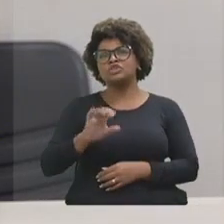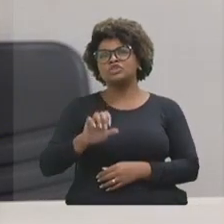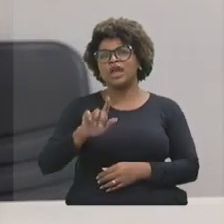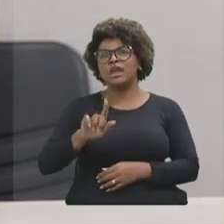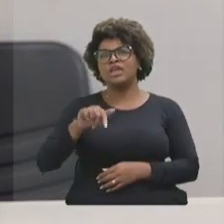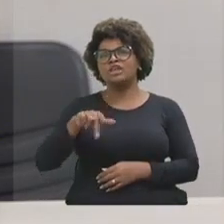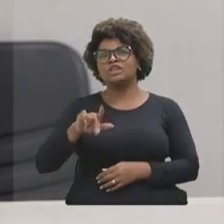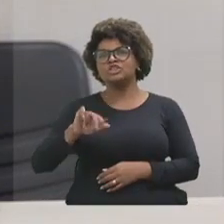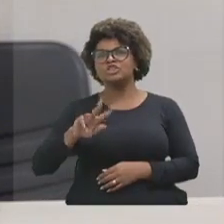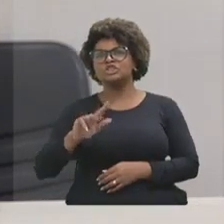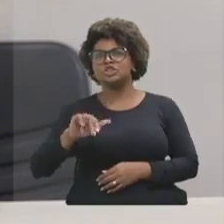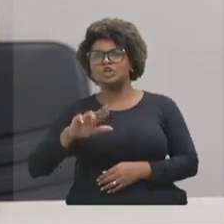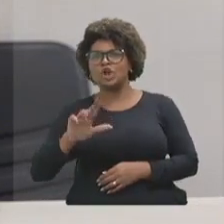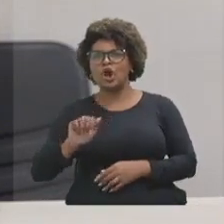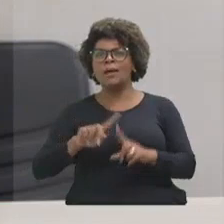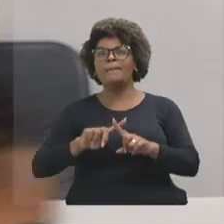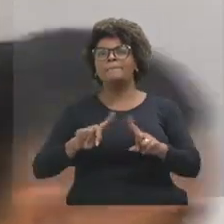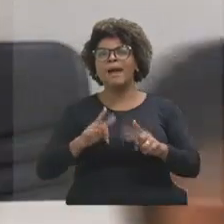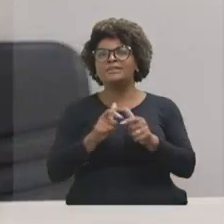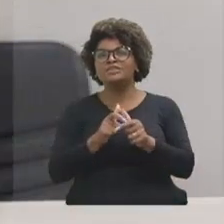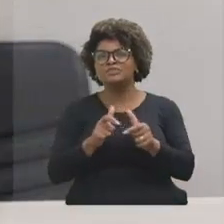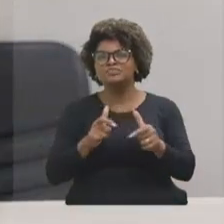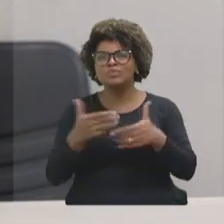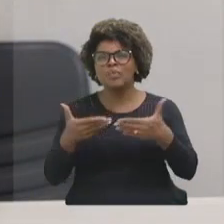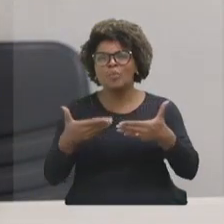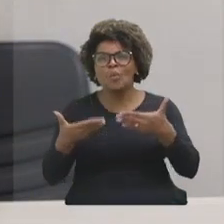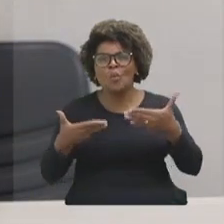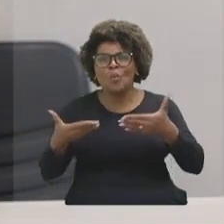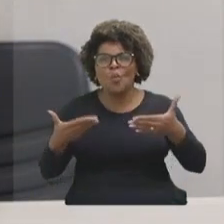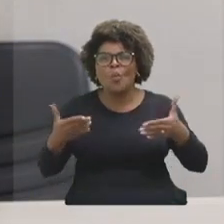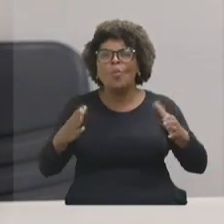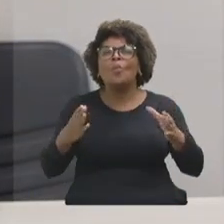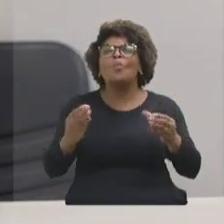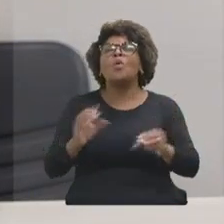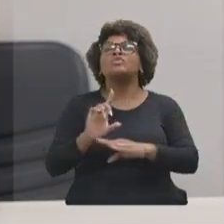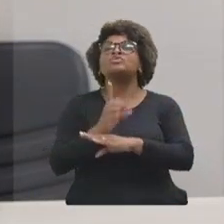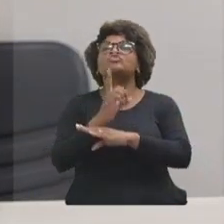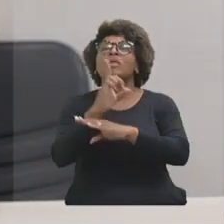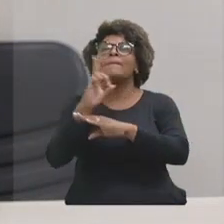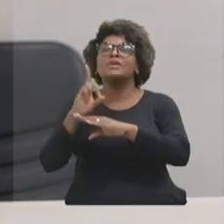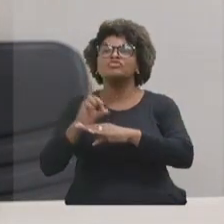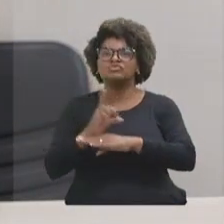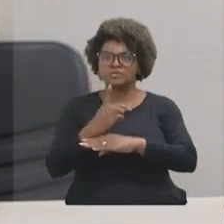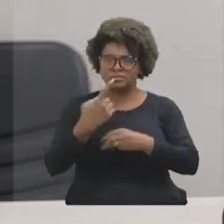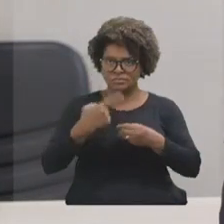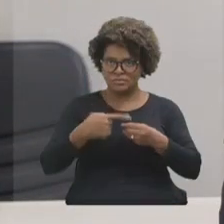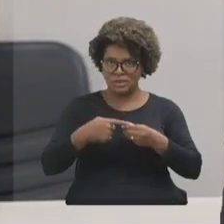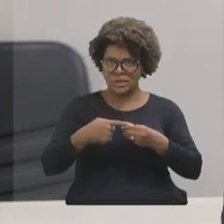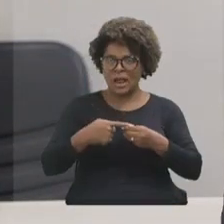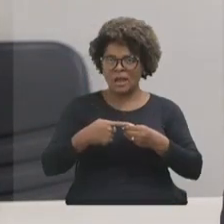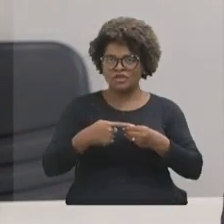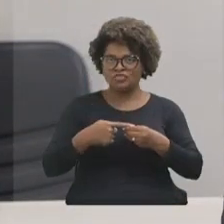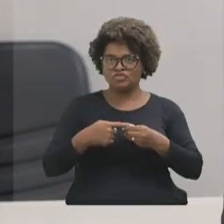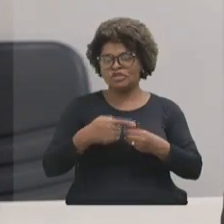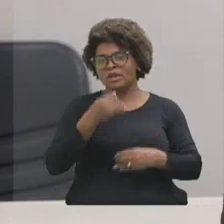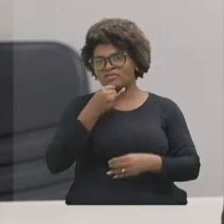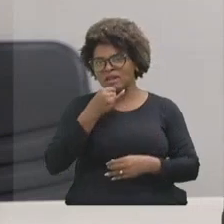Capelinha Minas Novas Turmalina mas o Mucuri anda há muito tempo penando